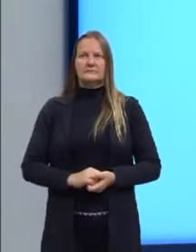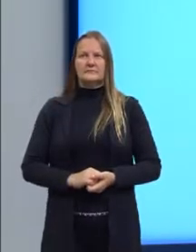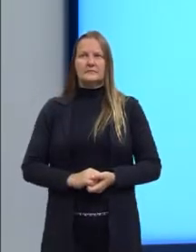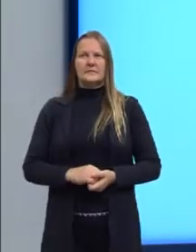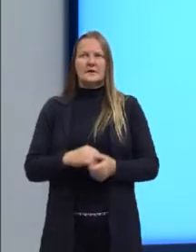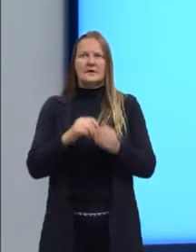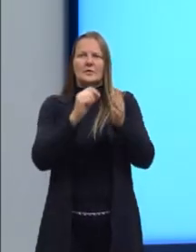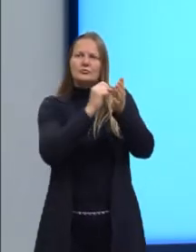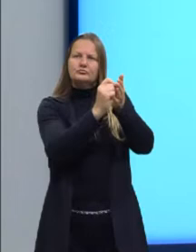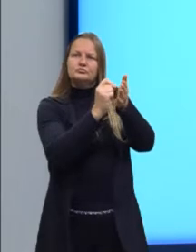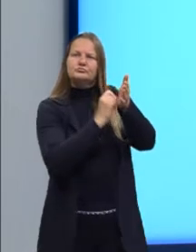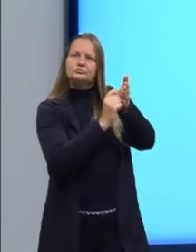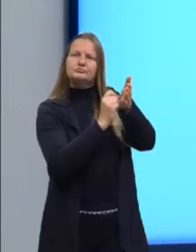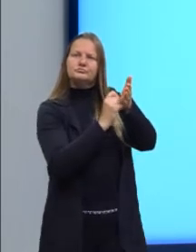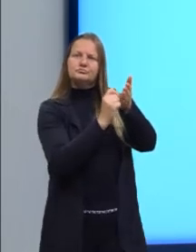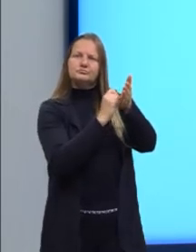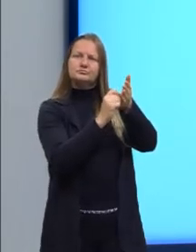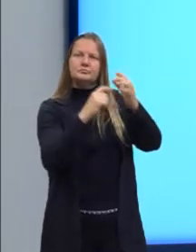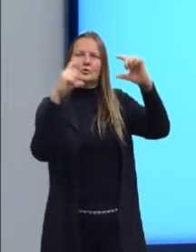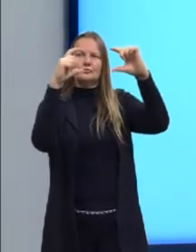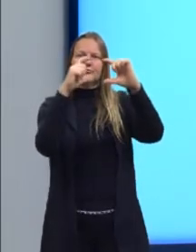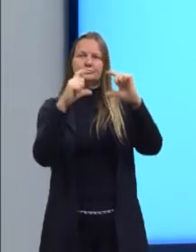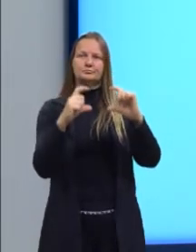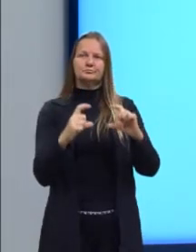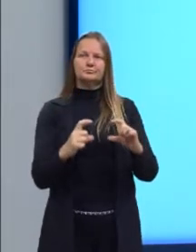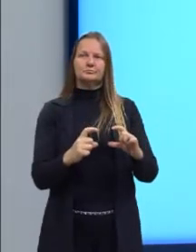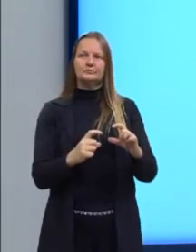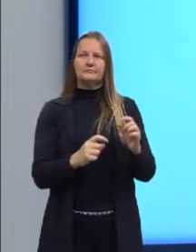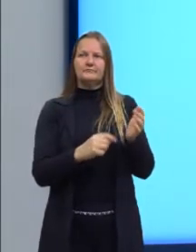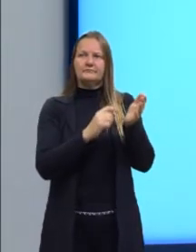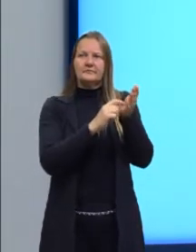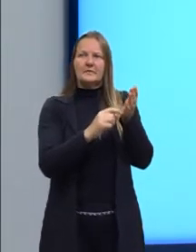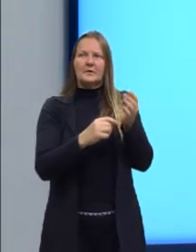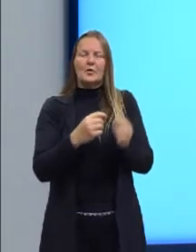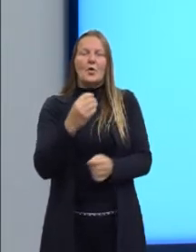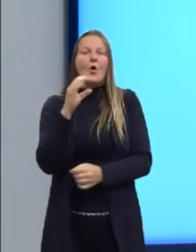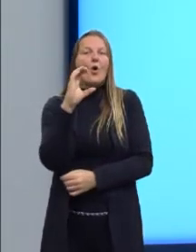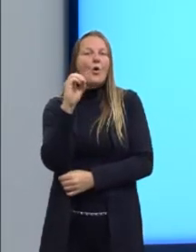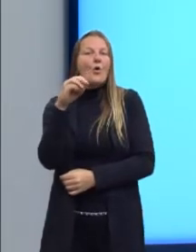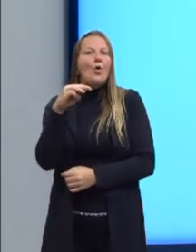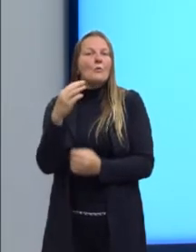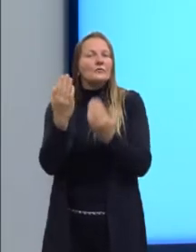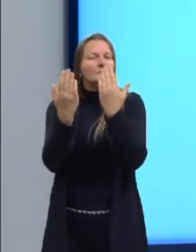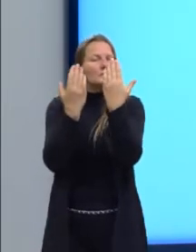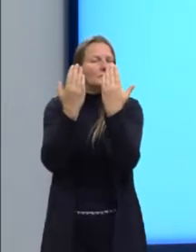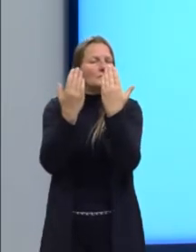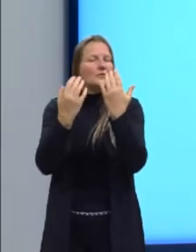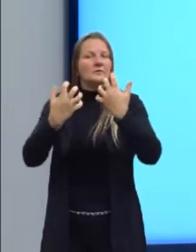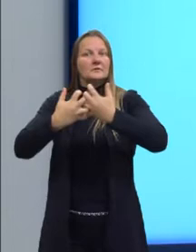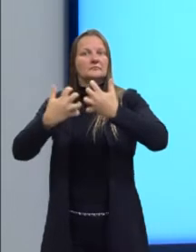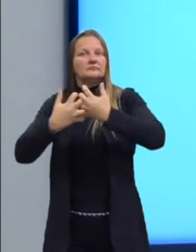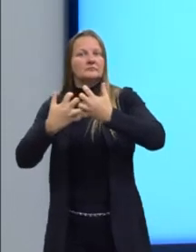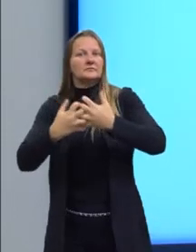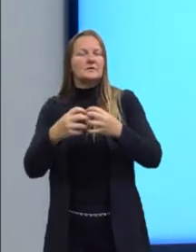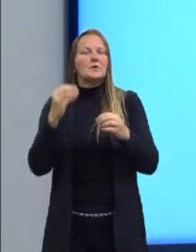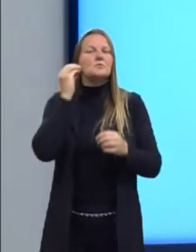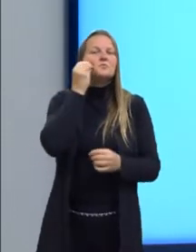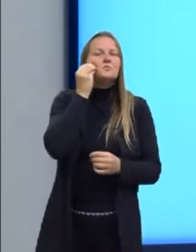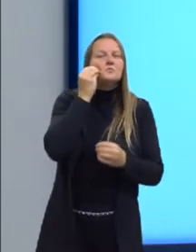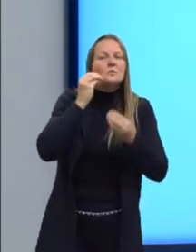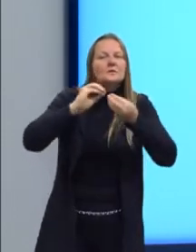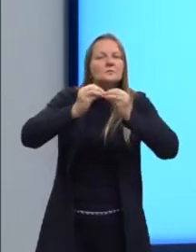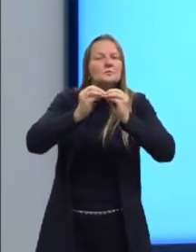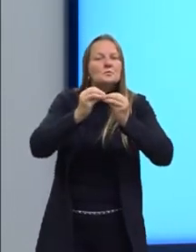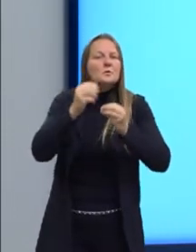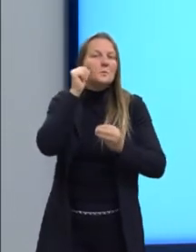trouxe aqui alguns versos né para exemplificar a muda que ela vez como se fosse máquina beijou sua mulher